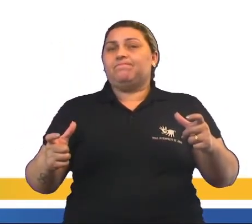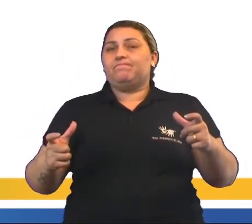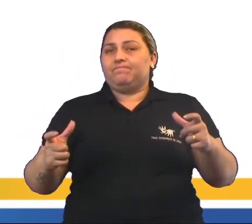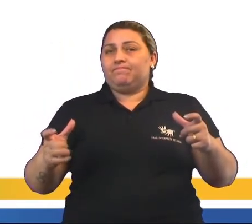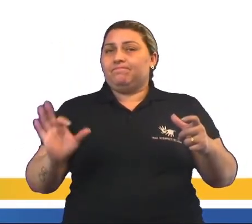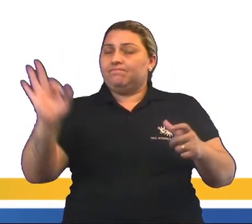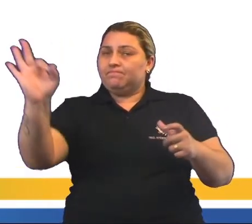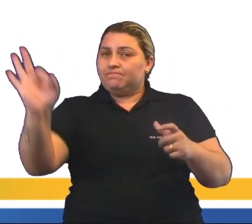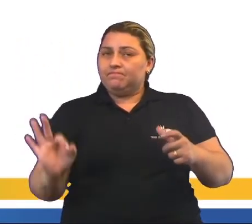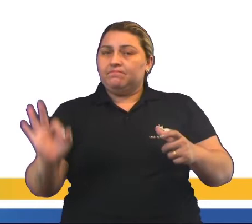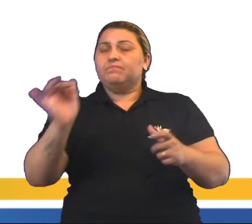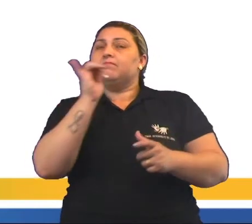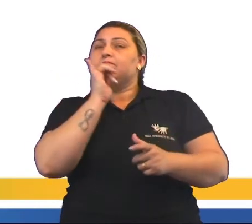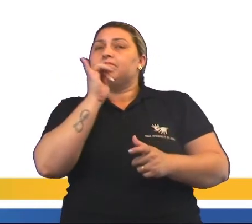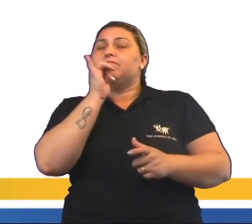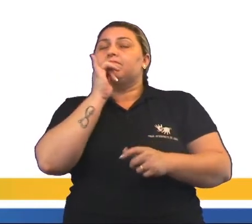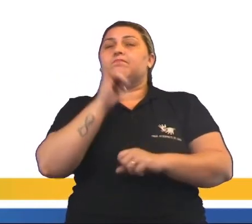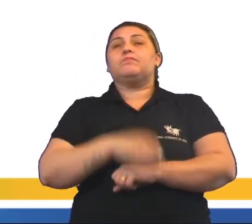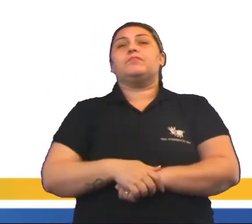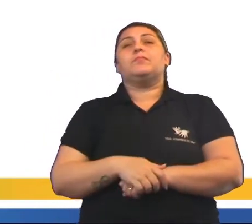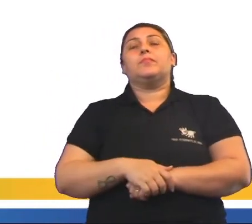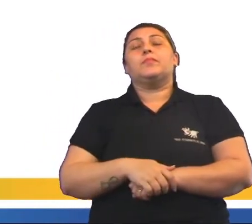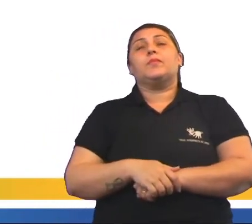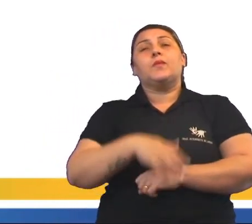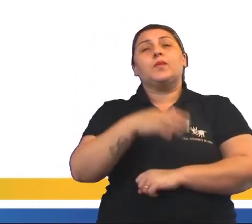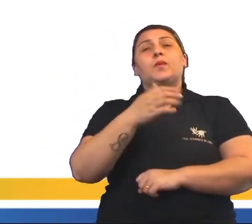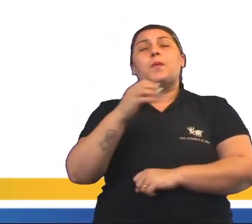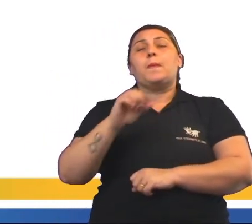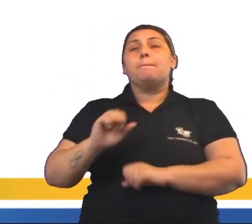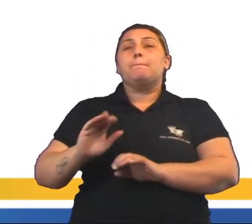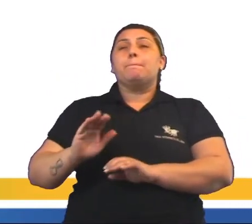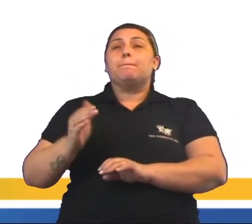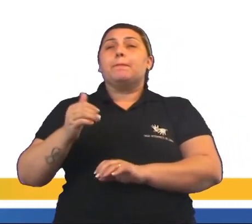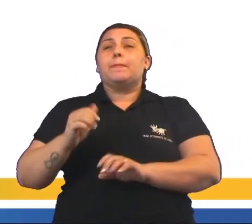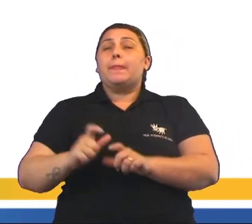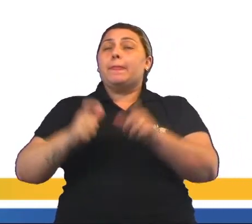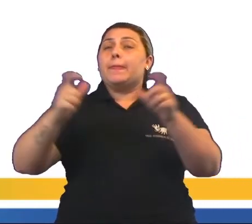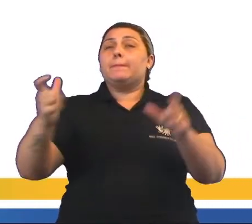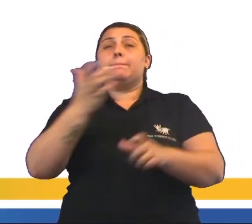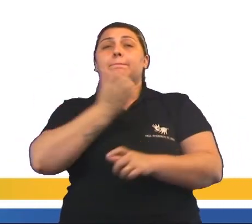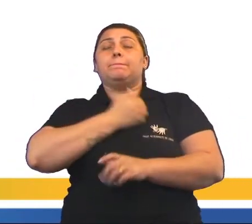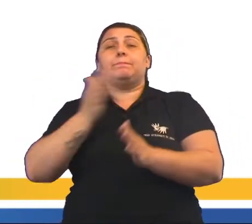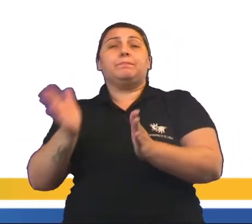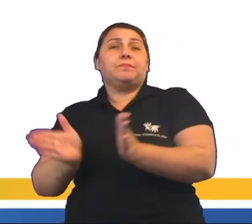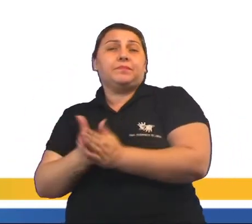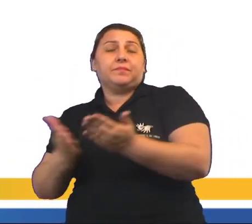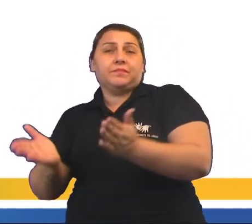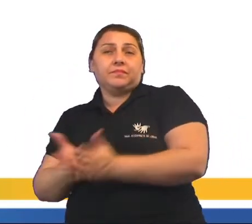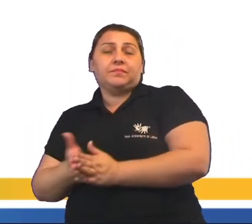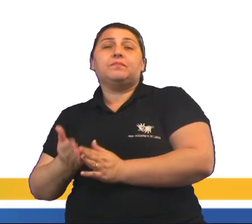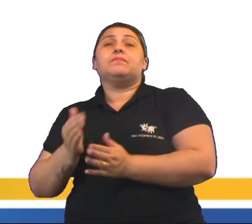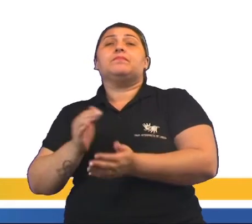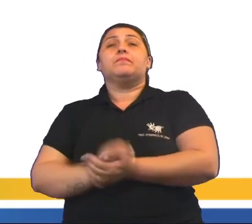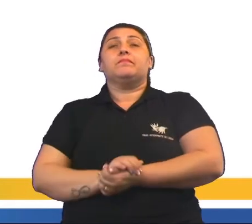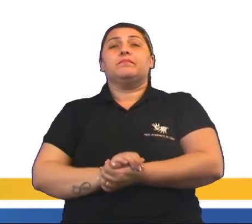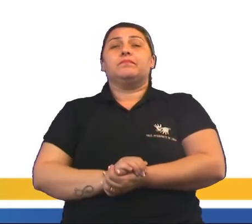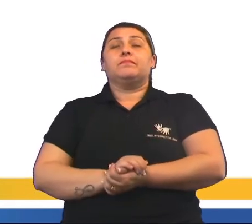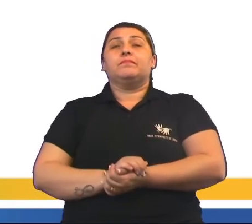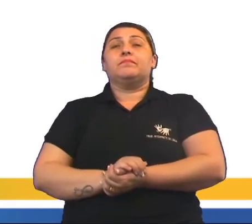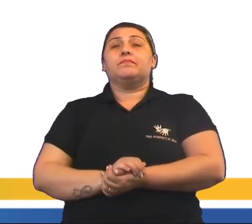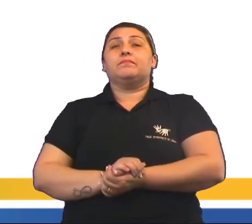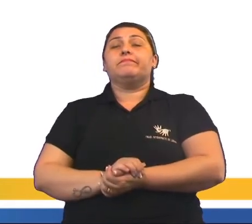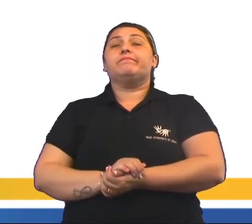intensidade. Por exemplo, o maior número de pobres no nosso país, ele está concentrado justamente na